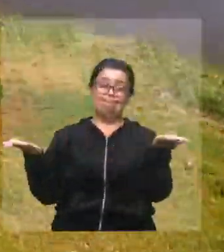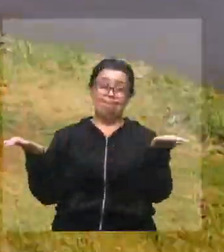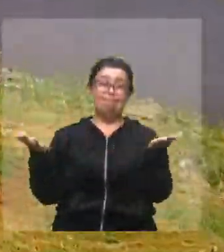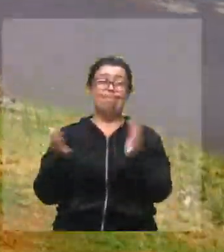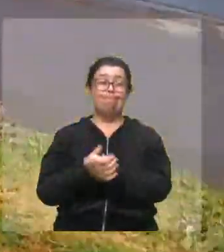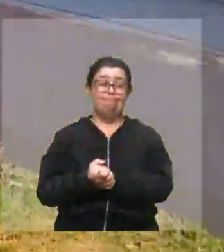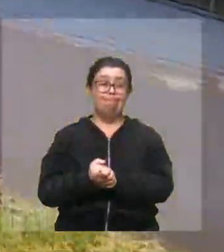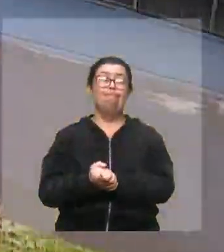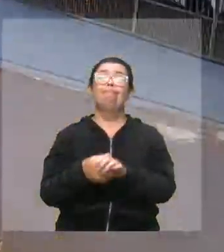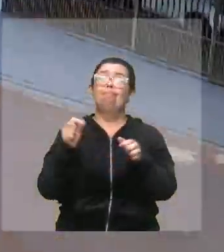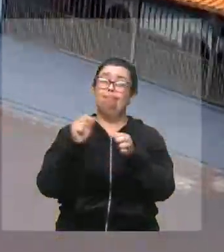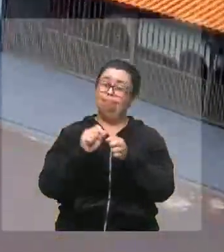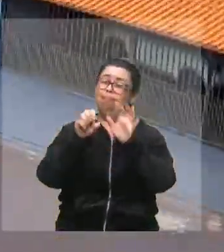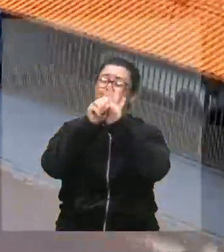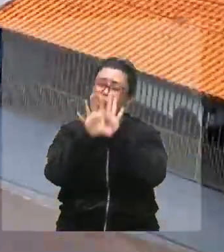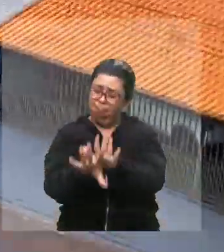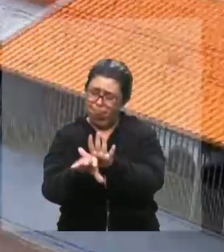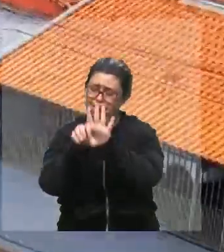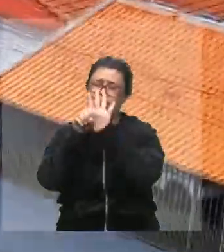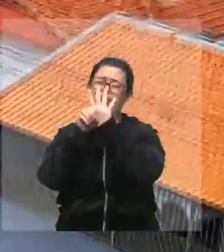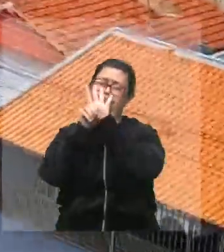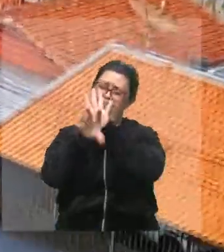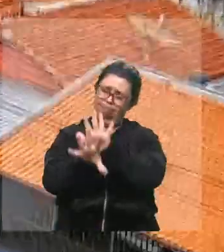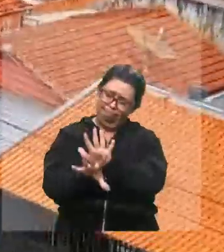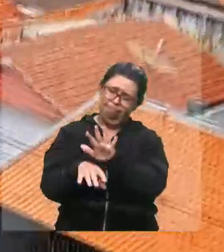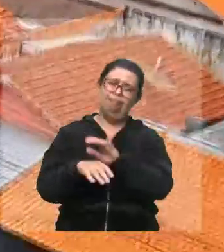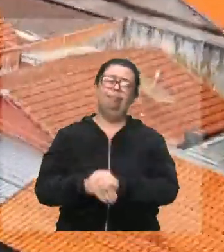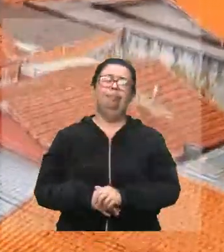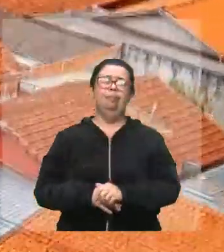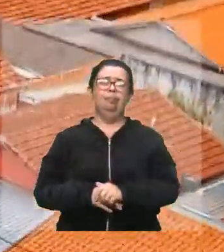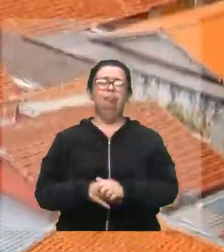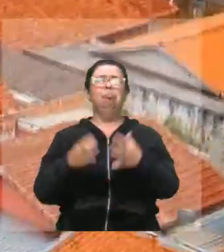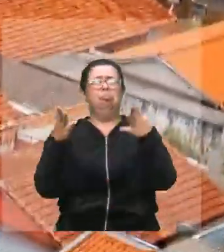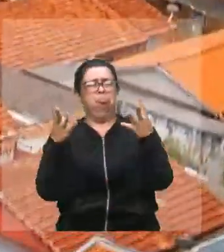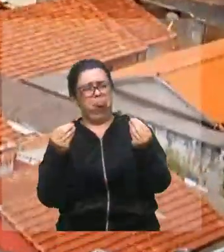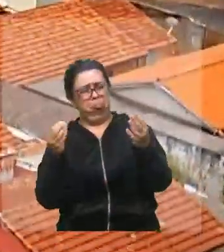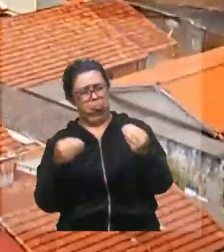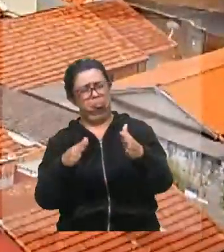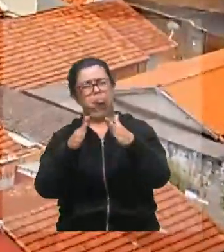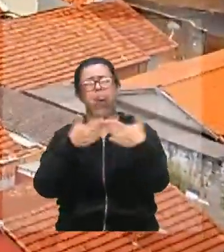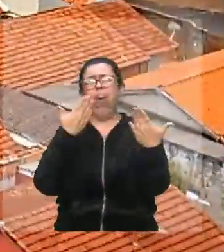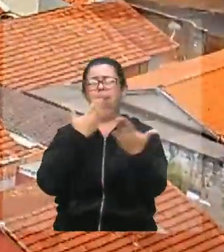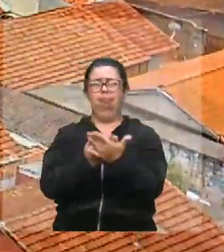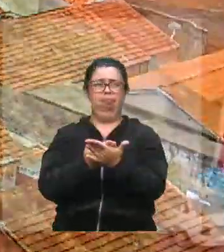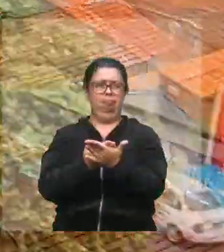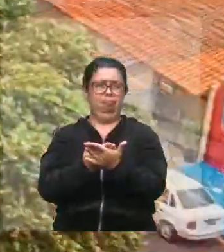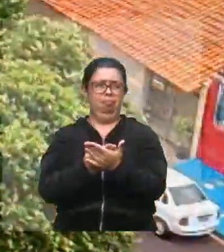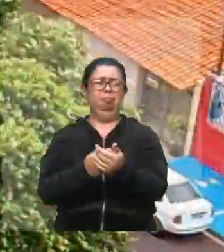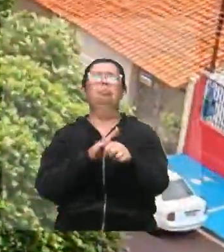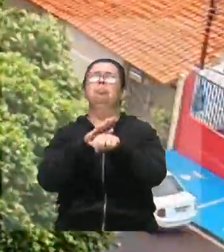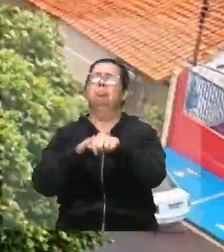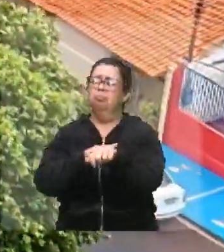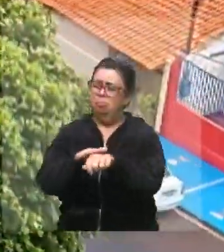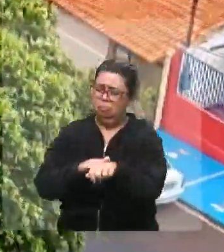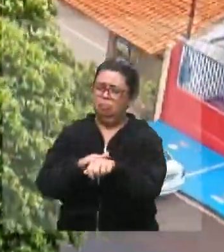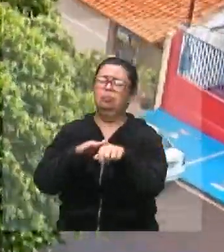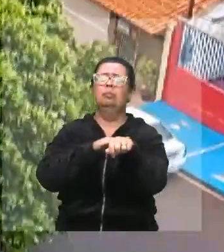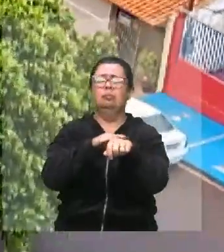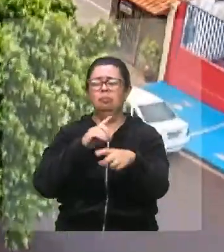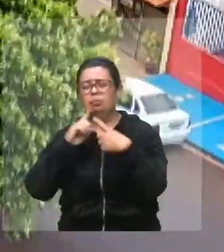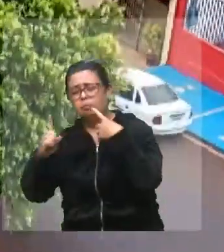fizemos diversas indicações, diversos requerimentos, não foi falta de conversar, não foi falta